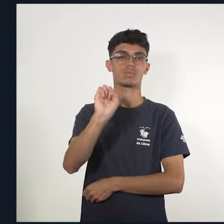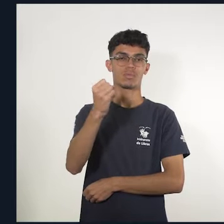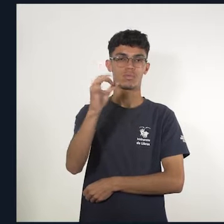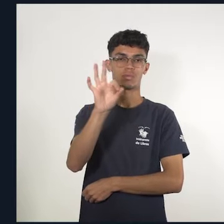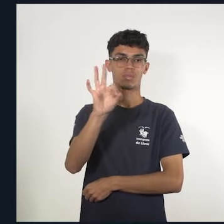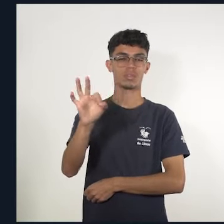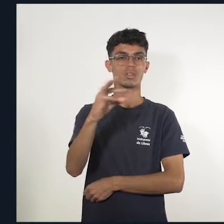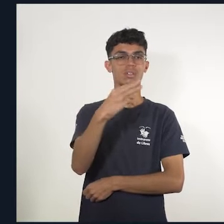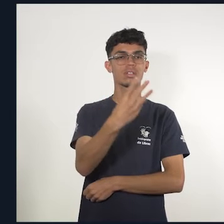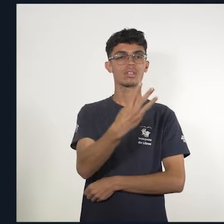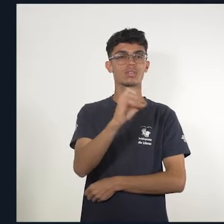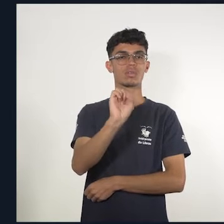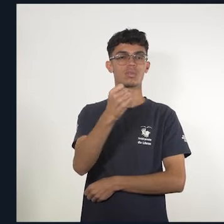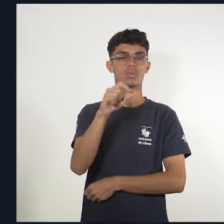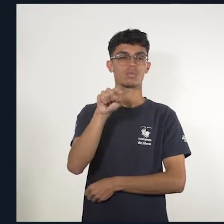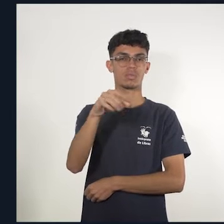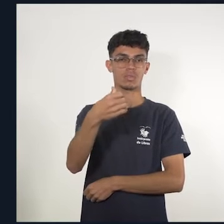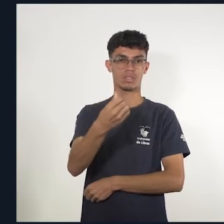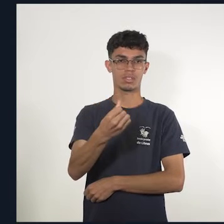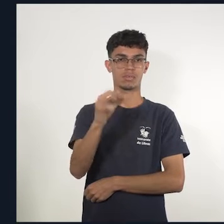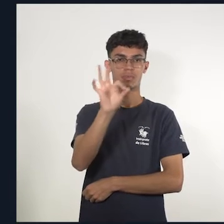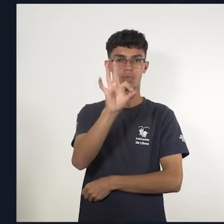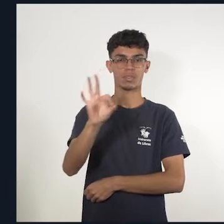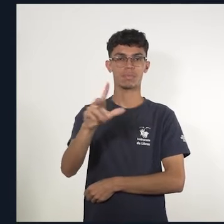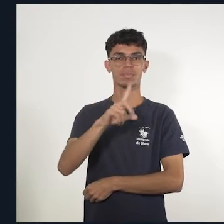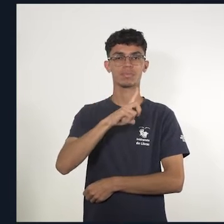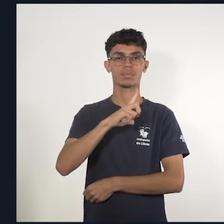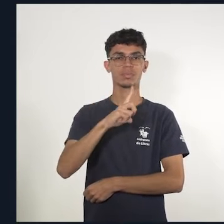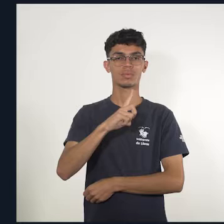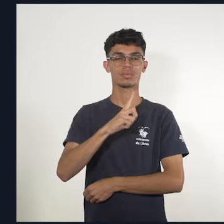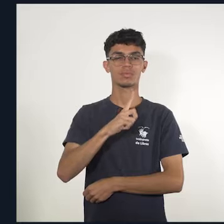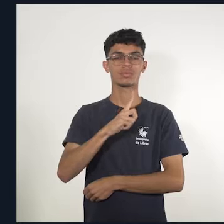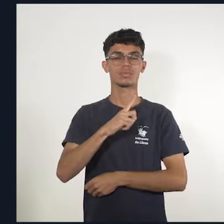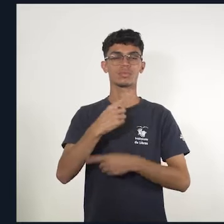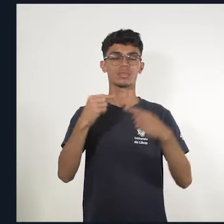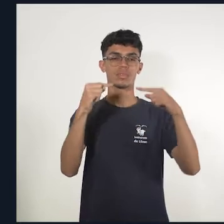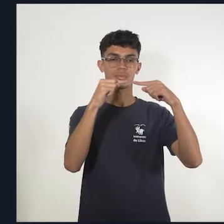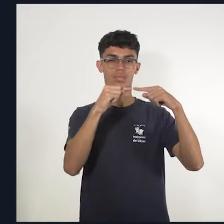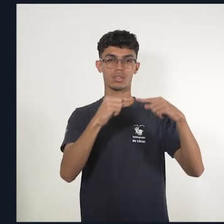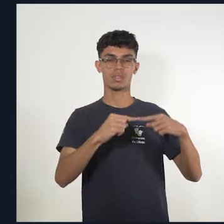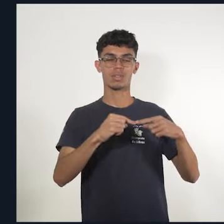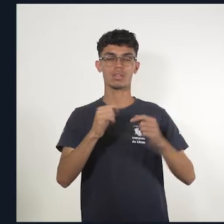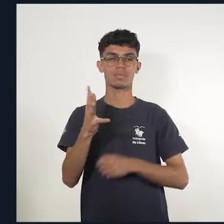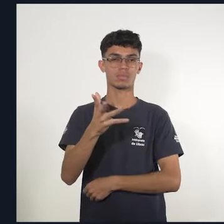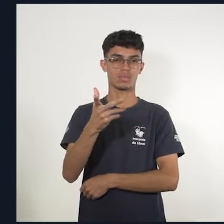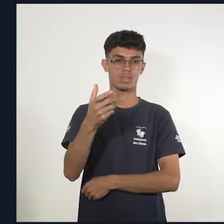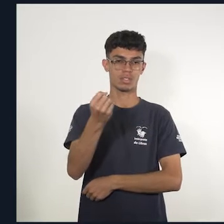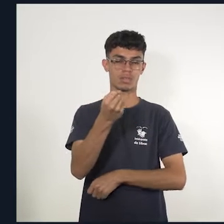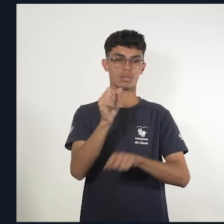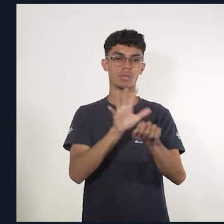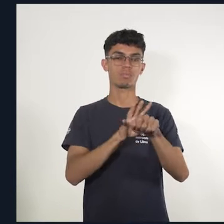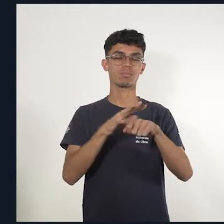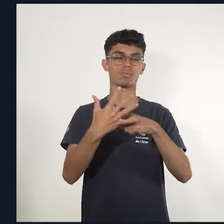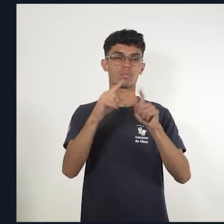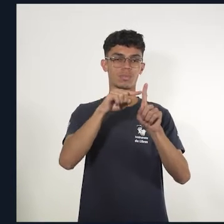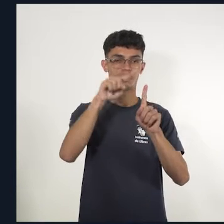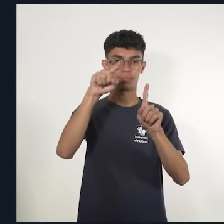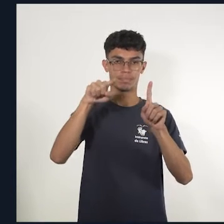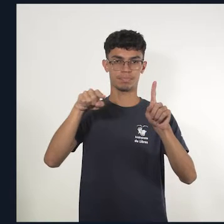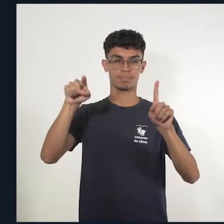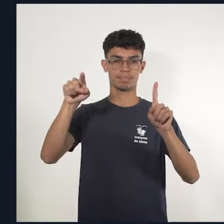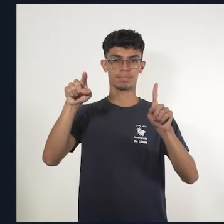para 36,2. Há também aí uma certa uniformidade no avanço da